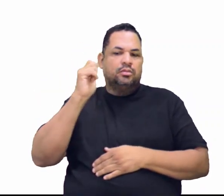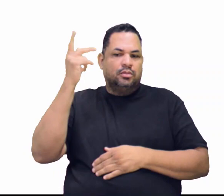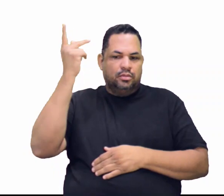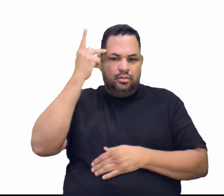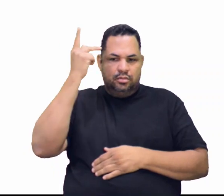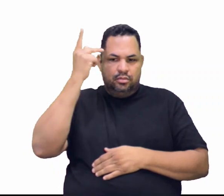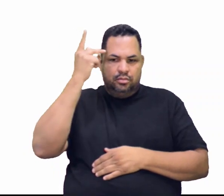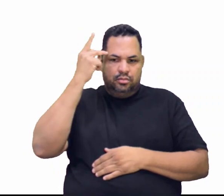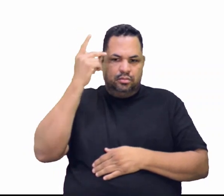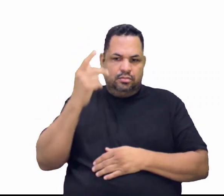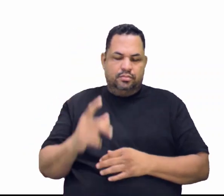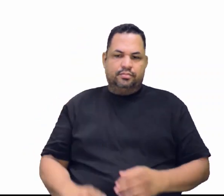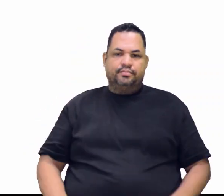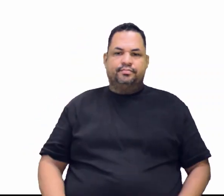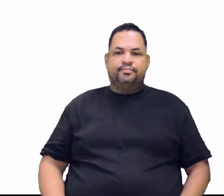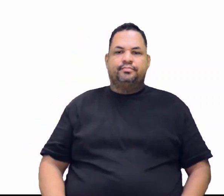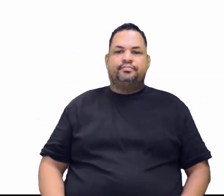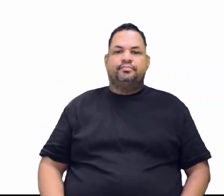São Paulo.